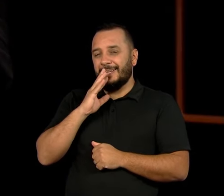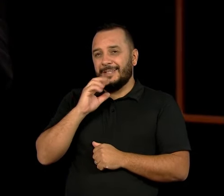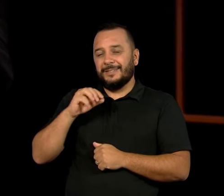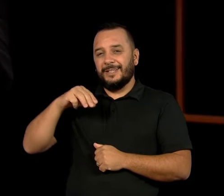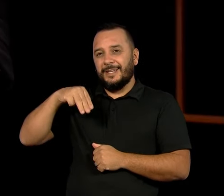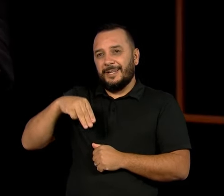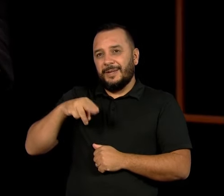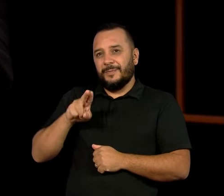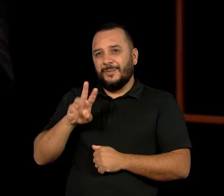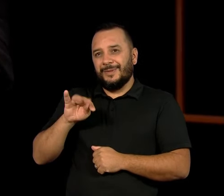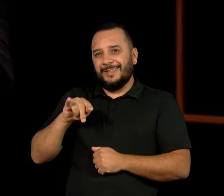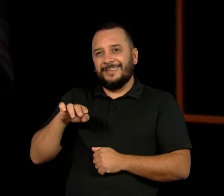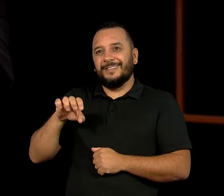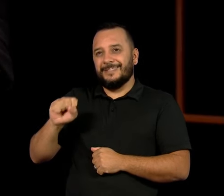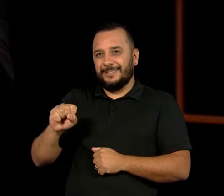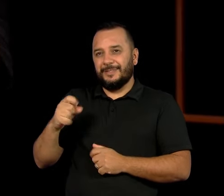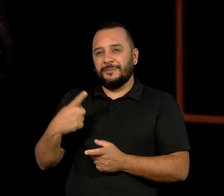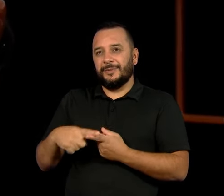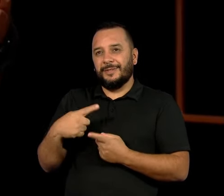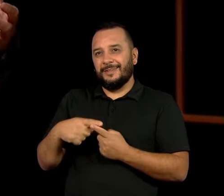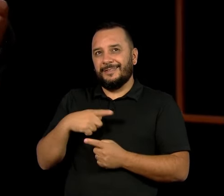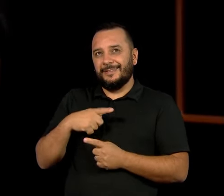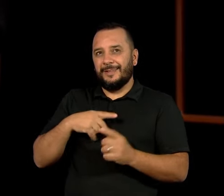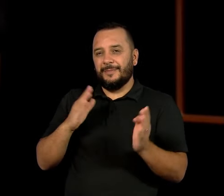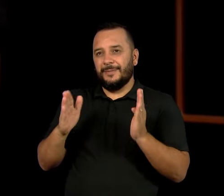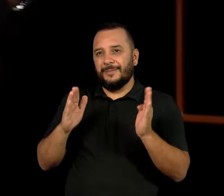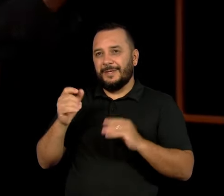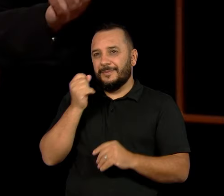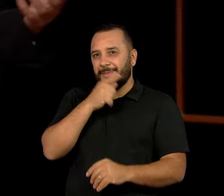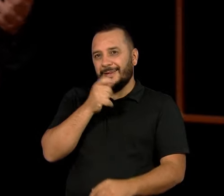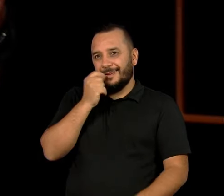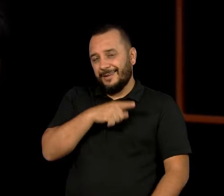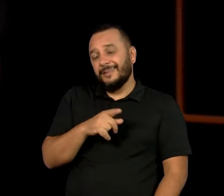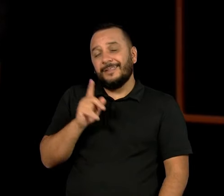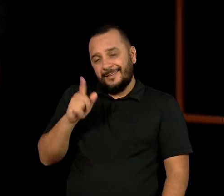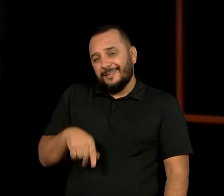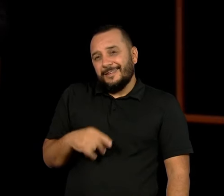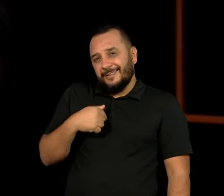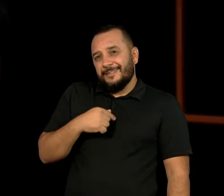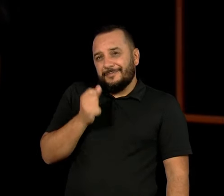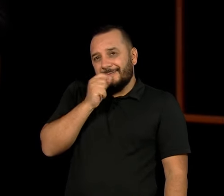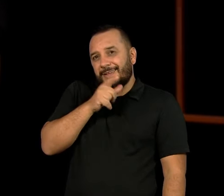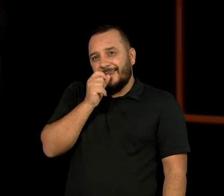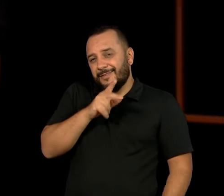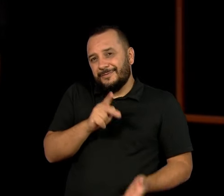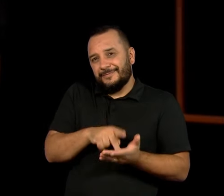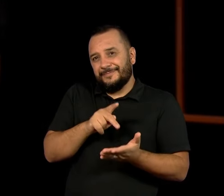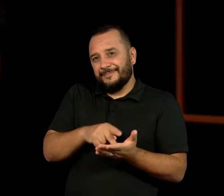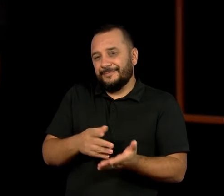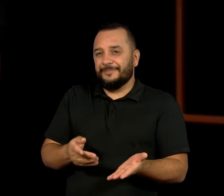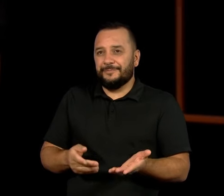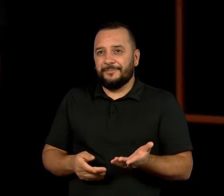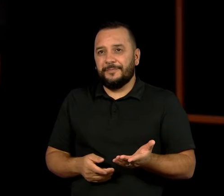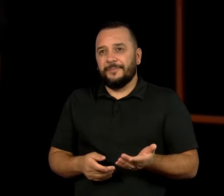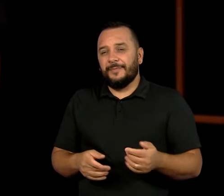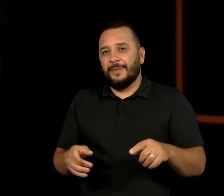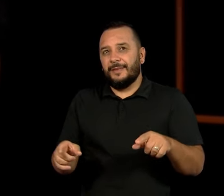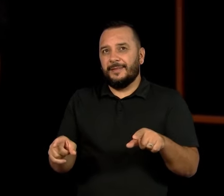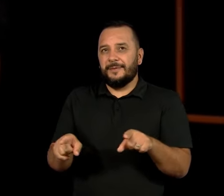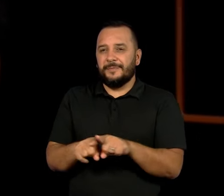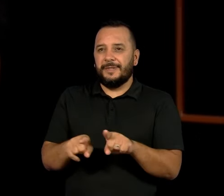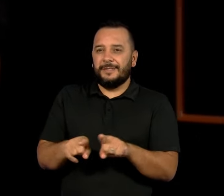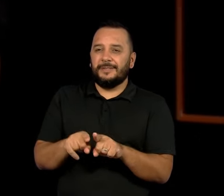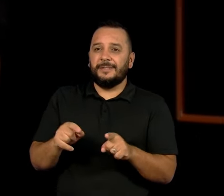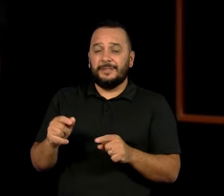por causa das cenas engraçadas, porque era, na verdade, uma grande diversão também. Mas era uma diversão que também tinha